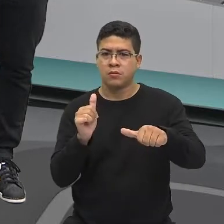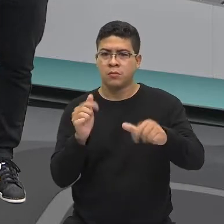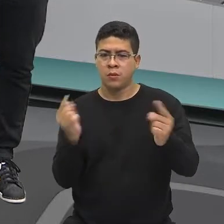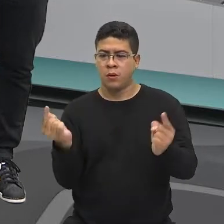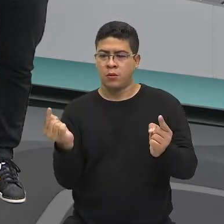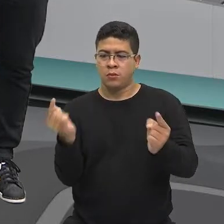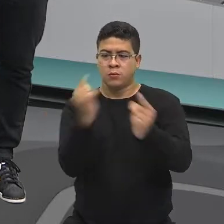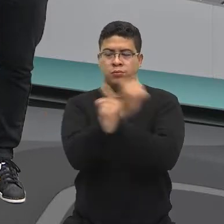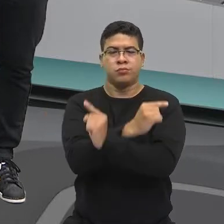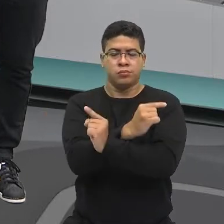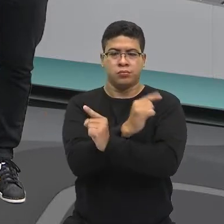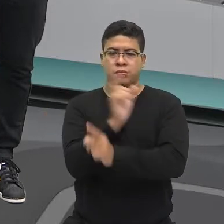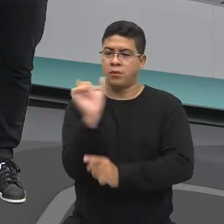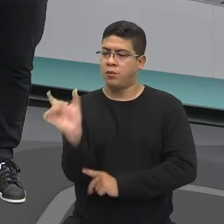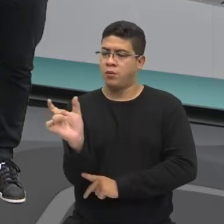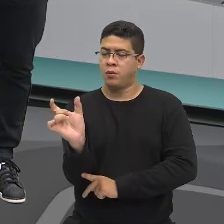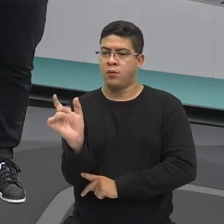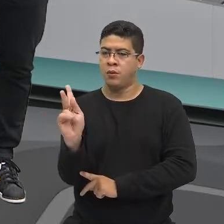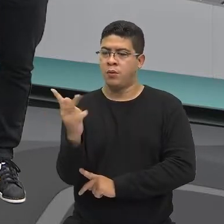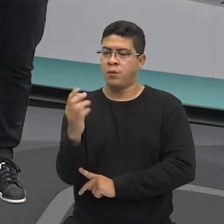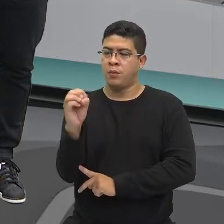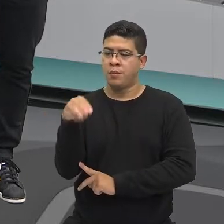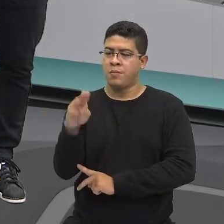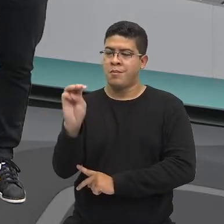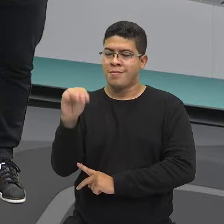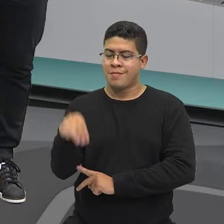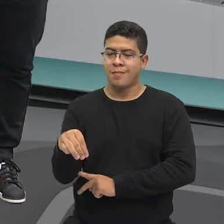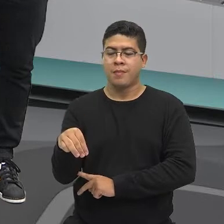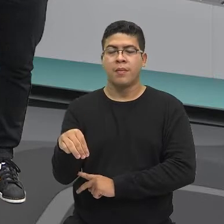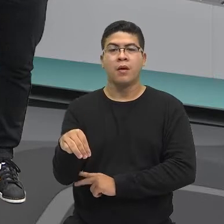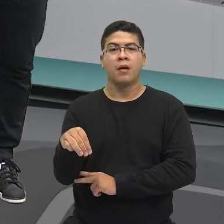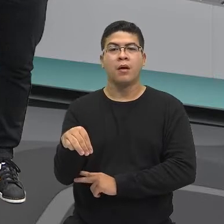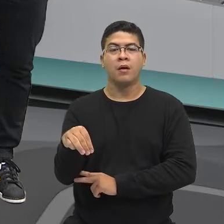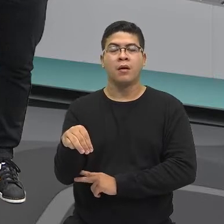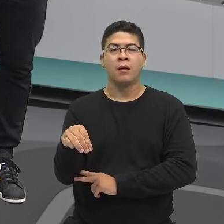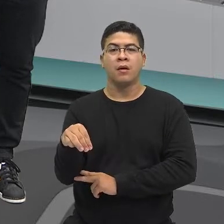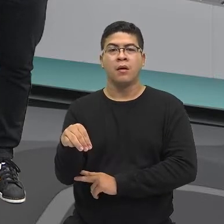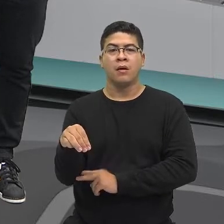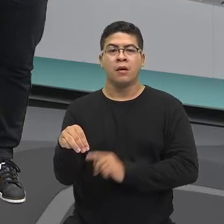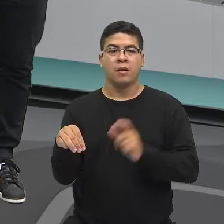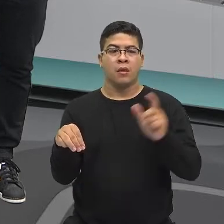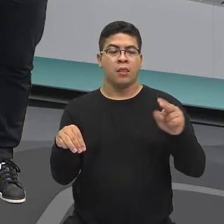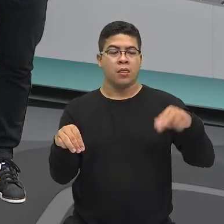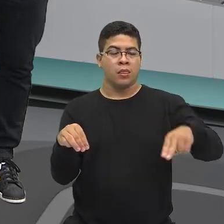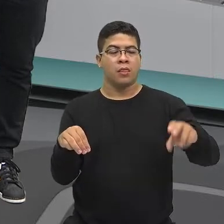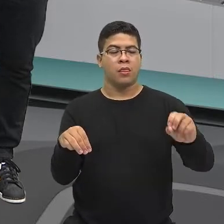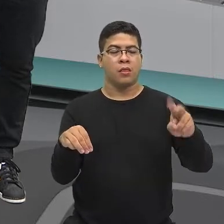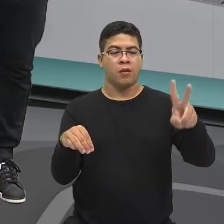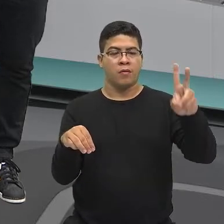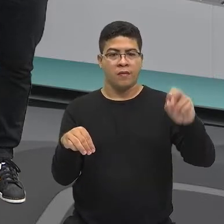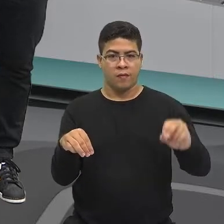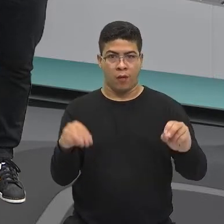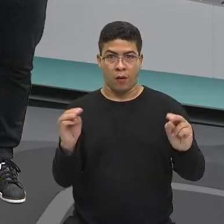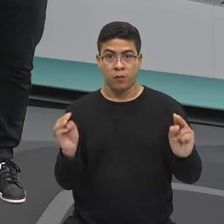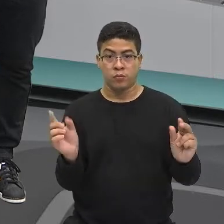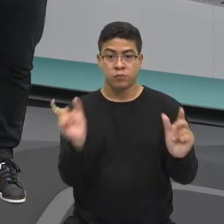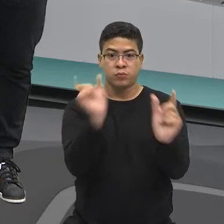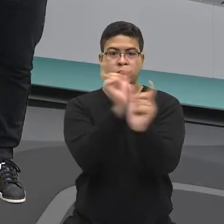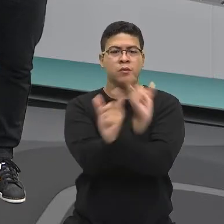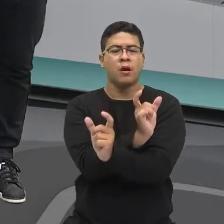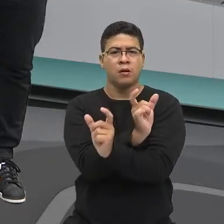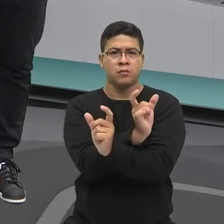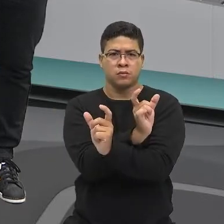passasse o homem, palavra homem para frente, e o novo fosse para após o homem, modificaria o sentido, não é